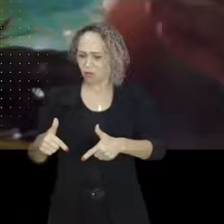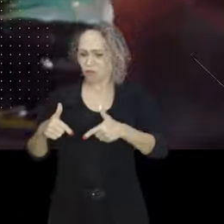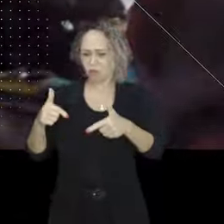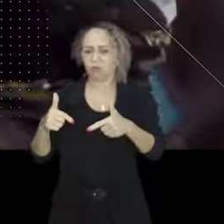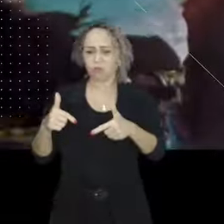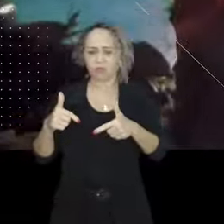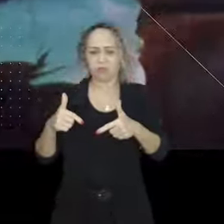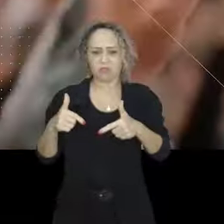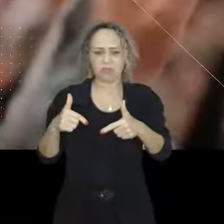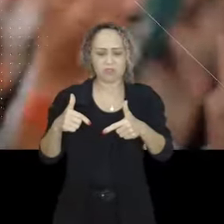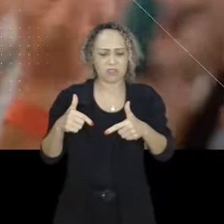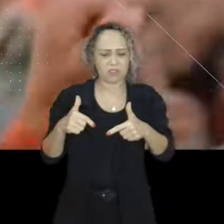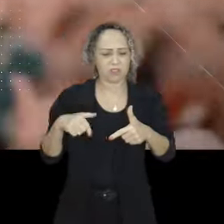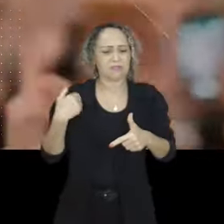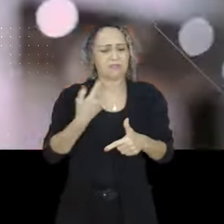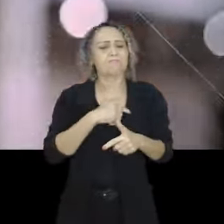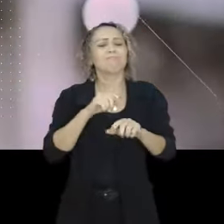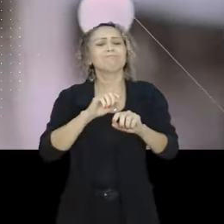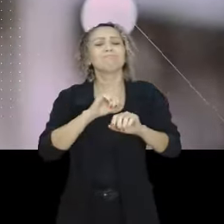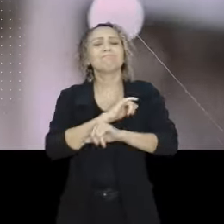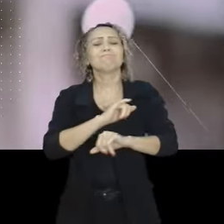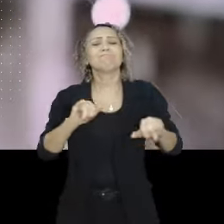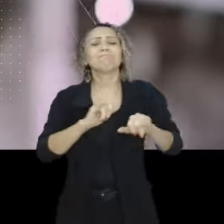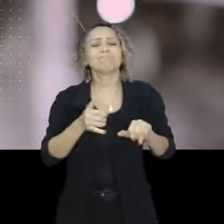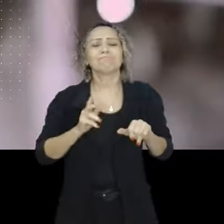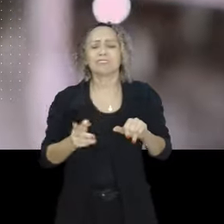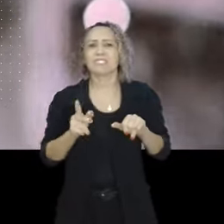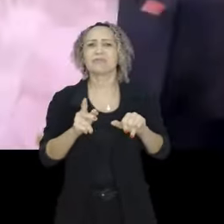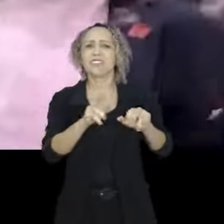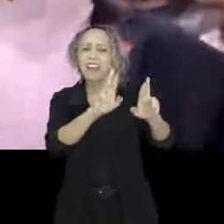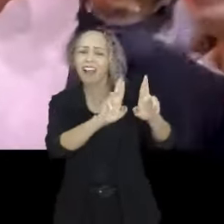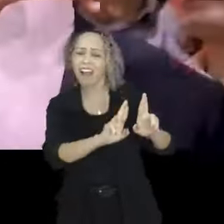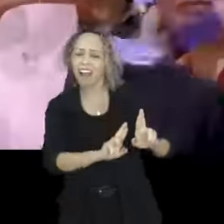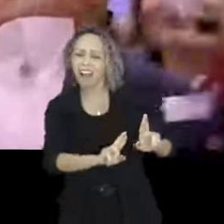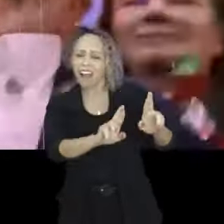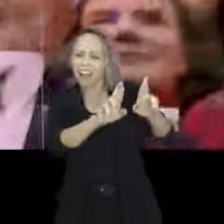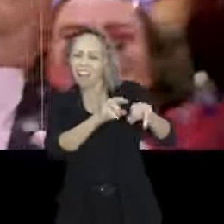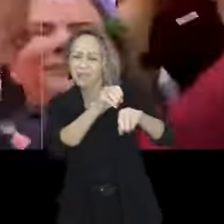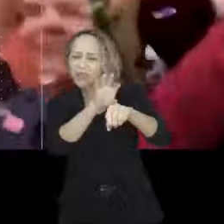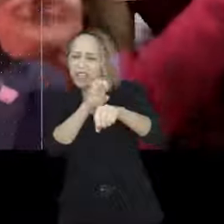sem deixar de transmitir a esperança.